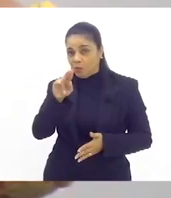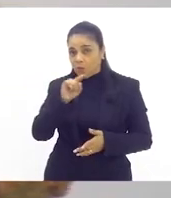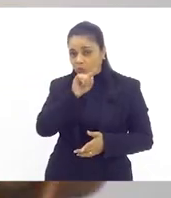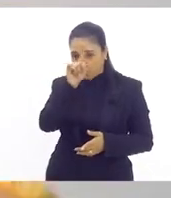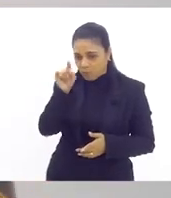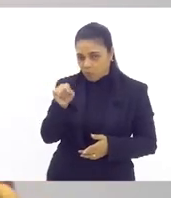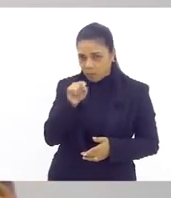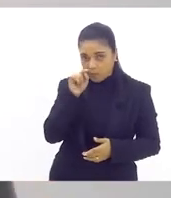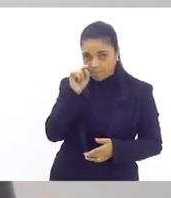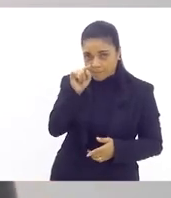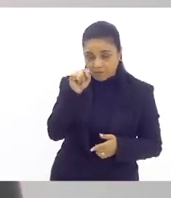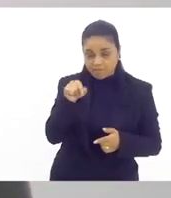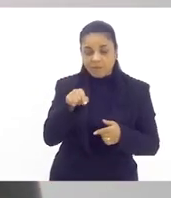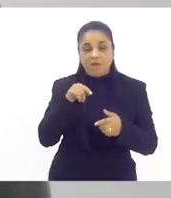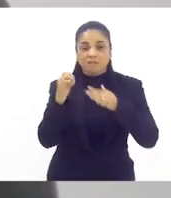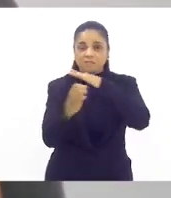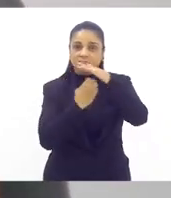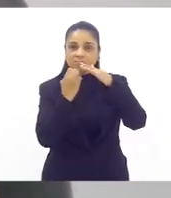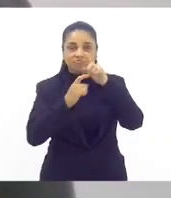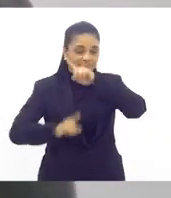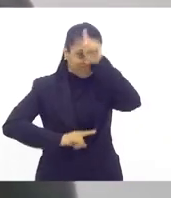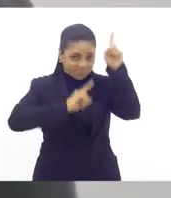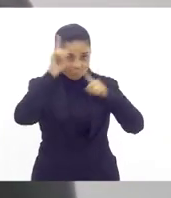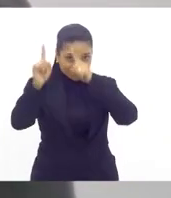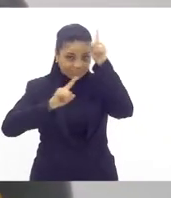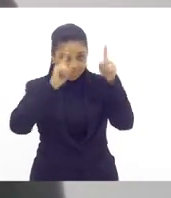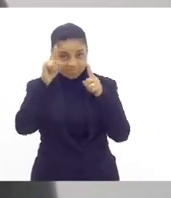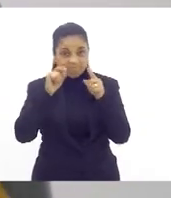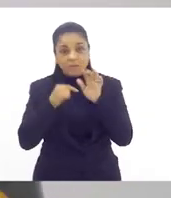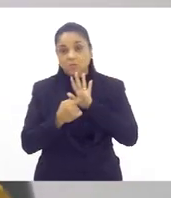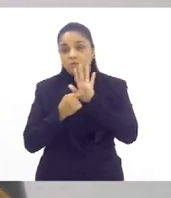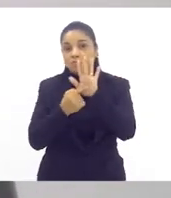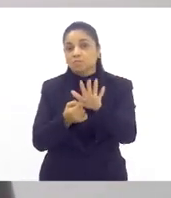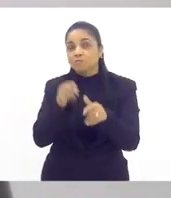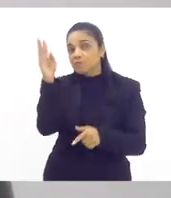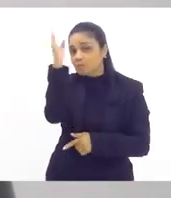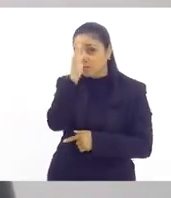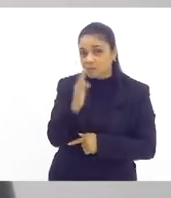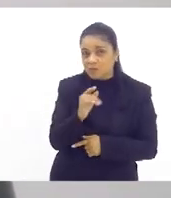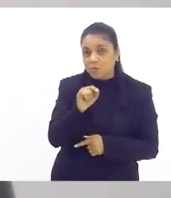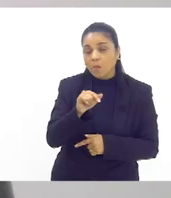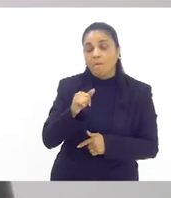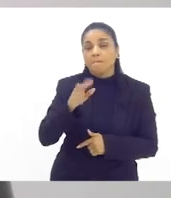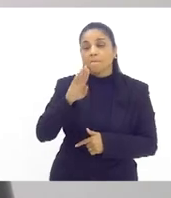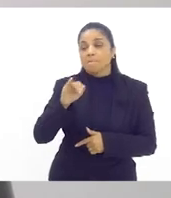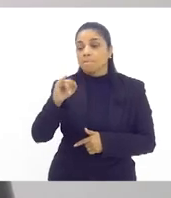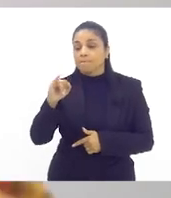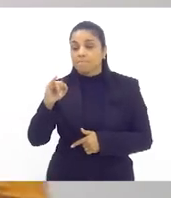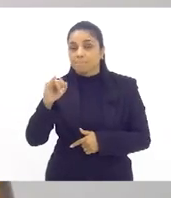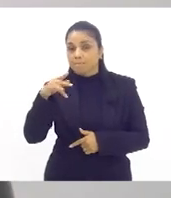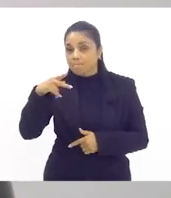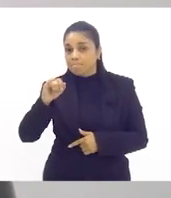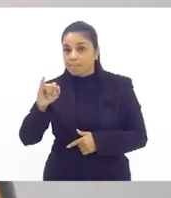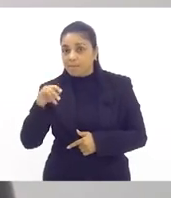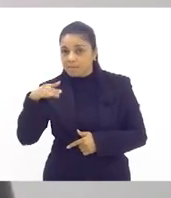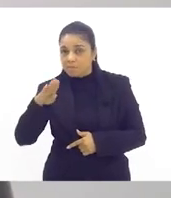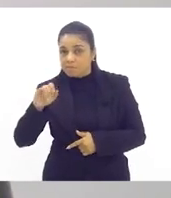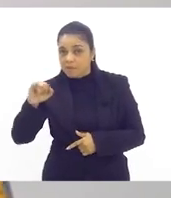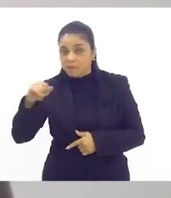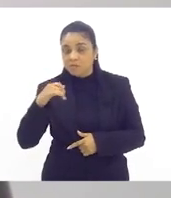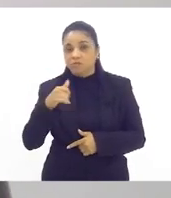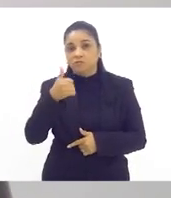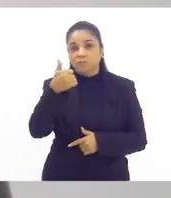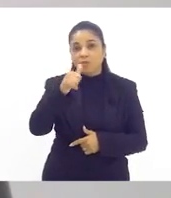criativas no Brasil elas representam PIB de 3,11 já sendo